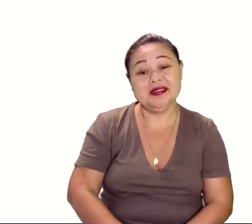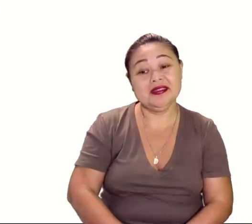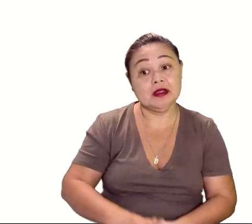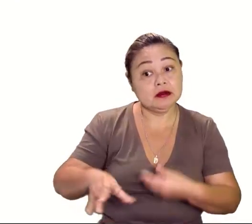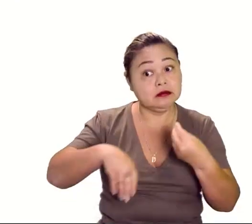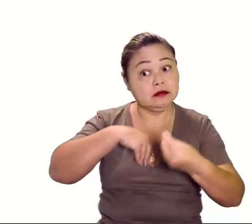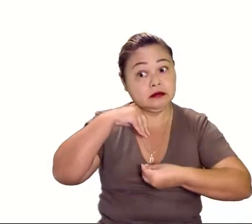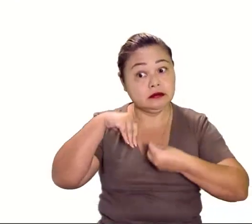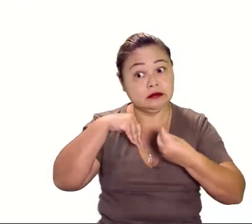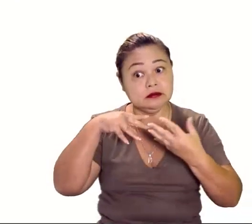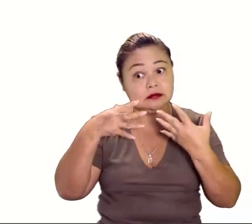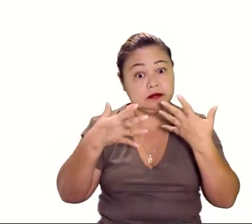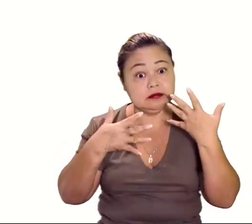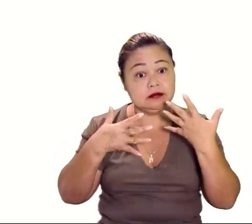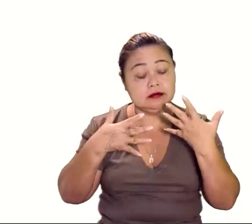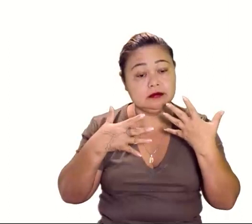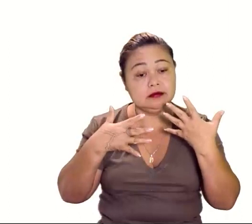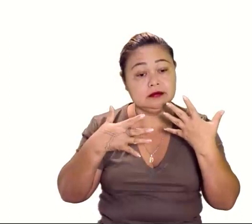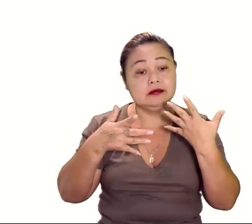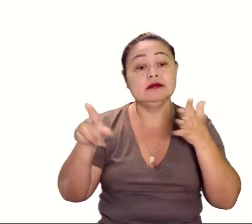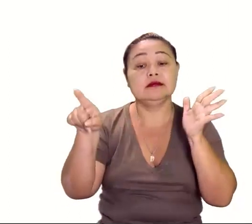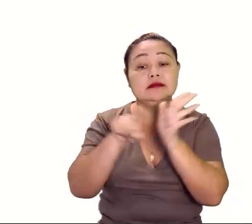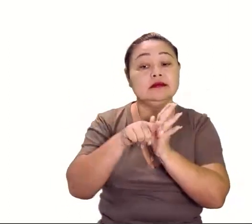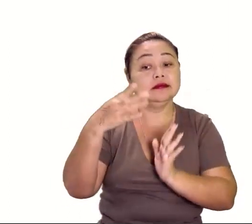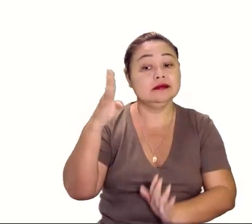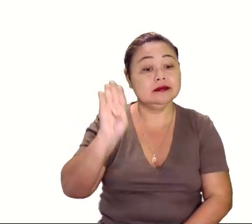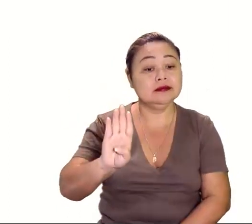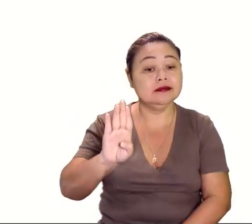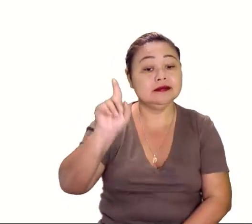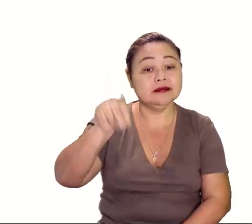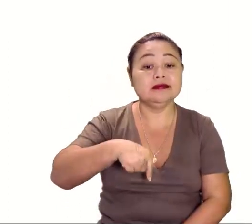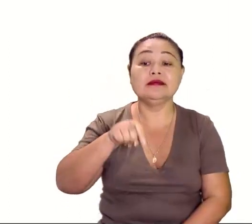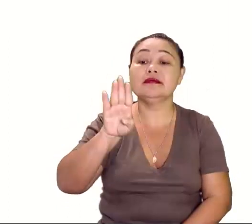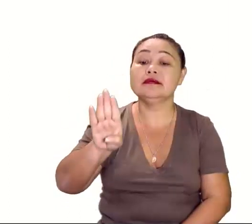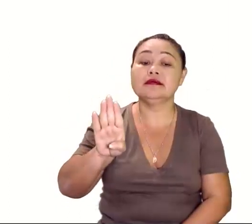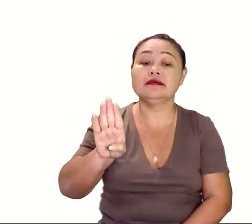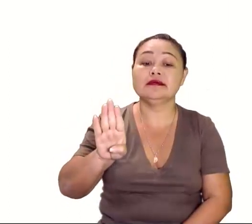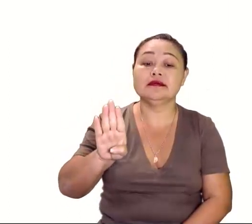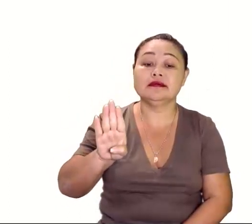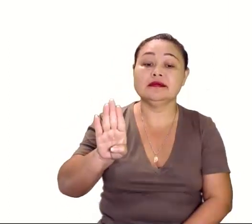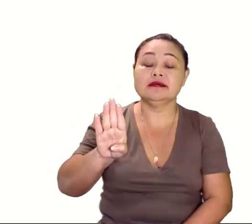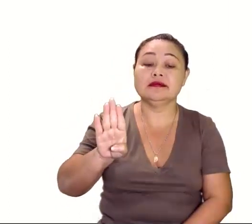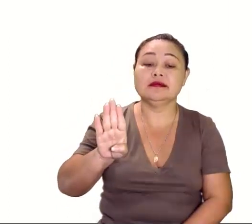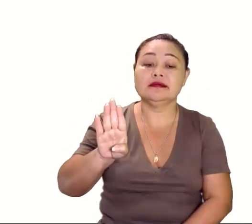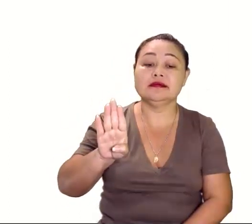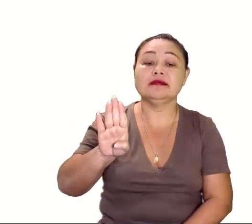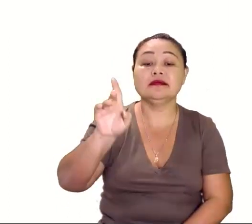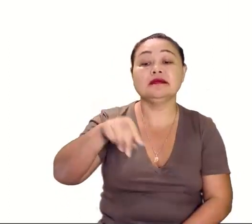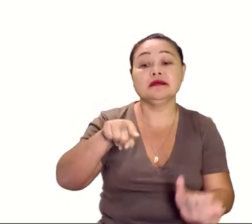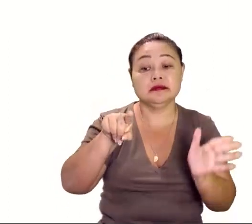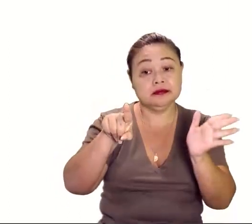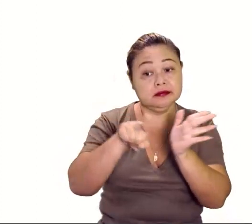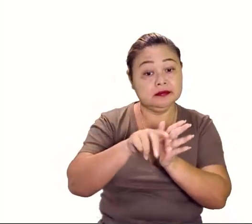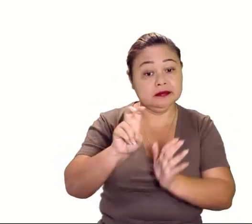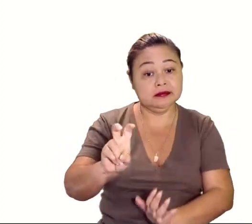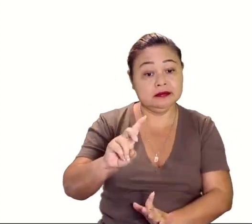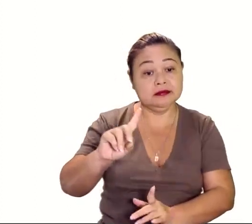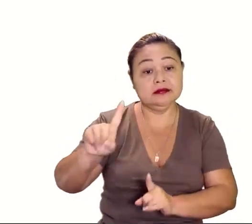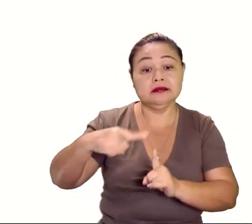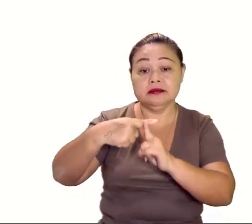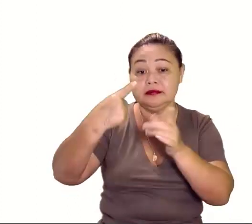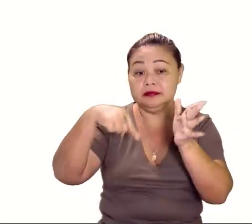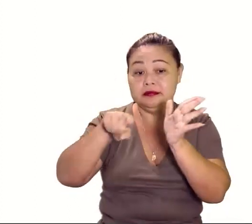grosop aqui. Espera aí. Menos b. Quem é b? O b é? Menos 5. Mais